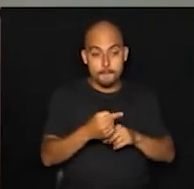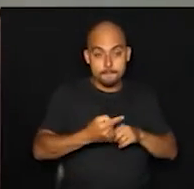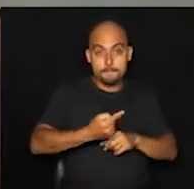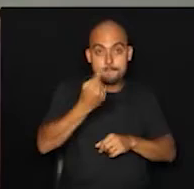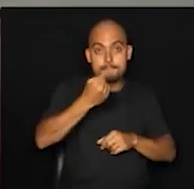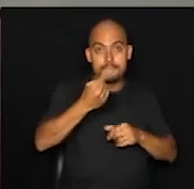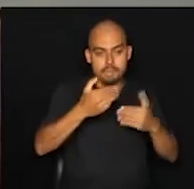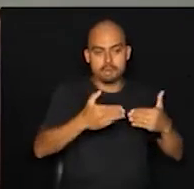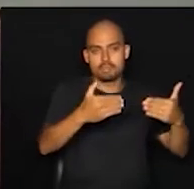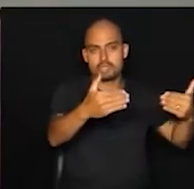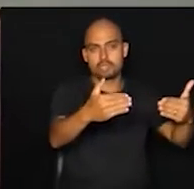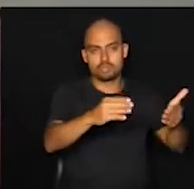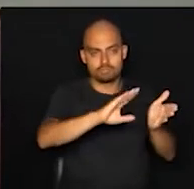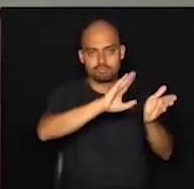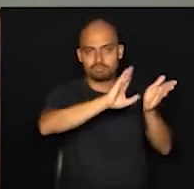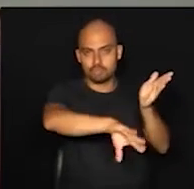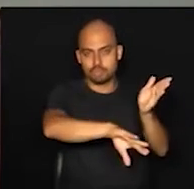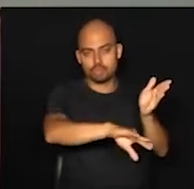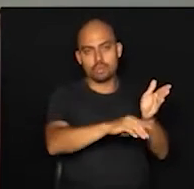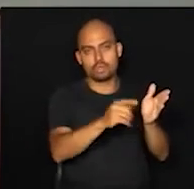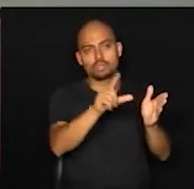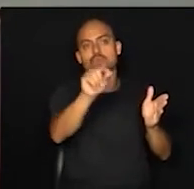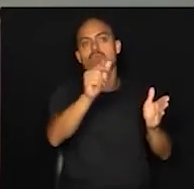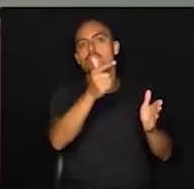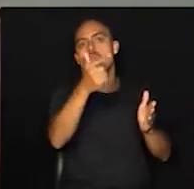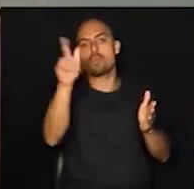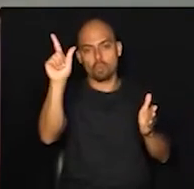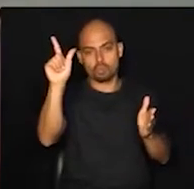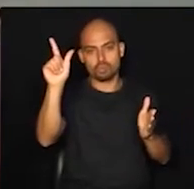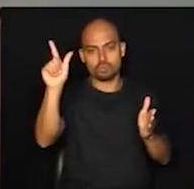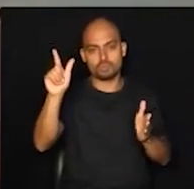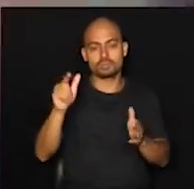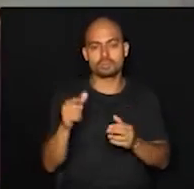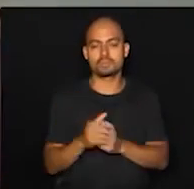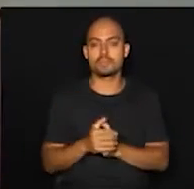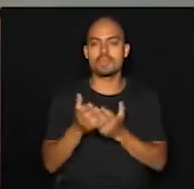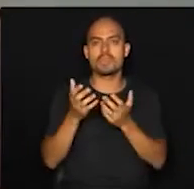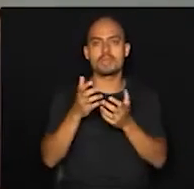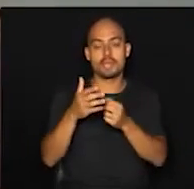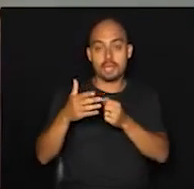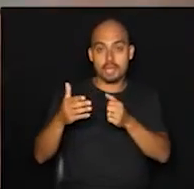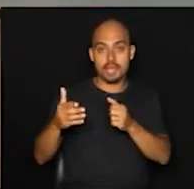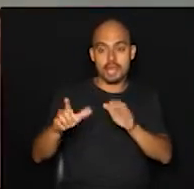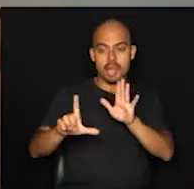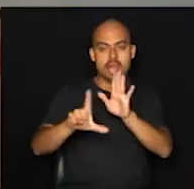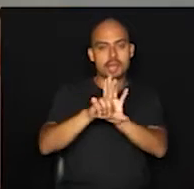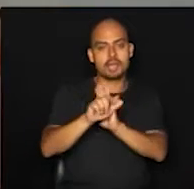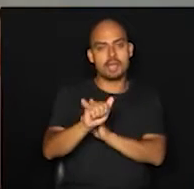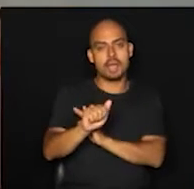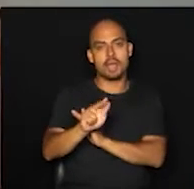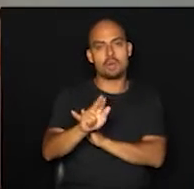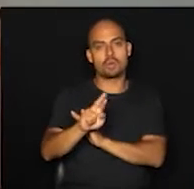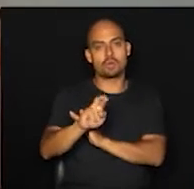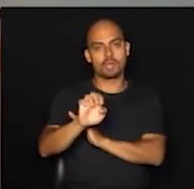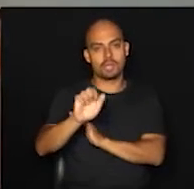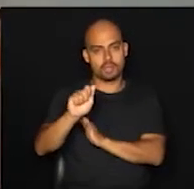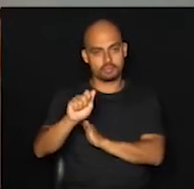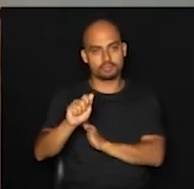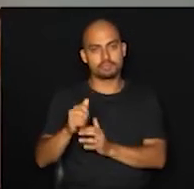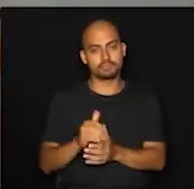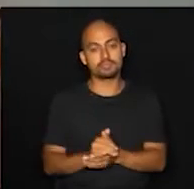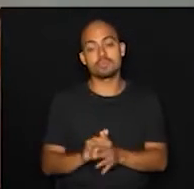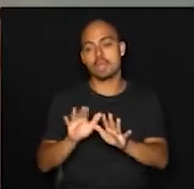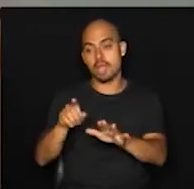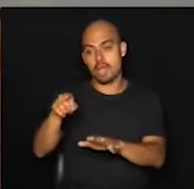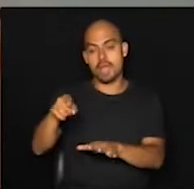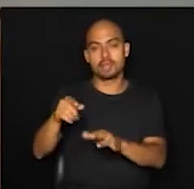colocou um que queria, que mesmo sendo conservador, queria a Lei Áurea sem enfim, indenização naquele momento. Então, ela